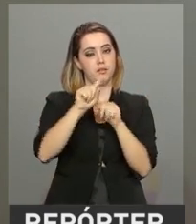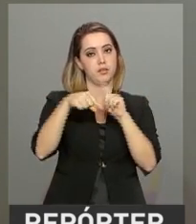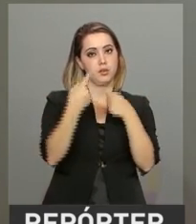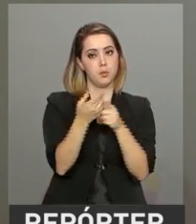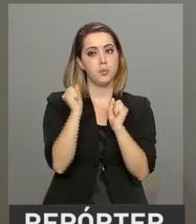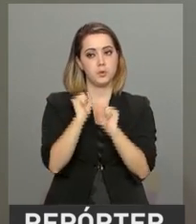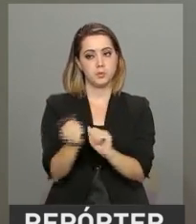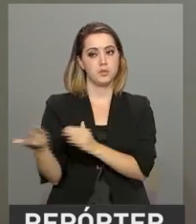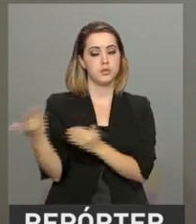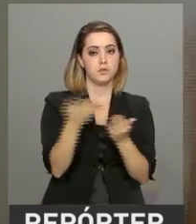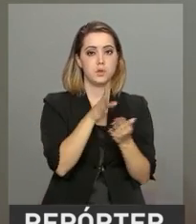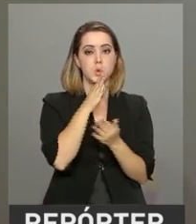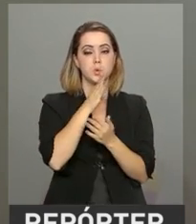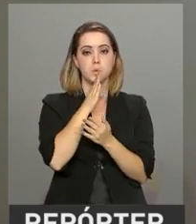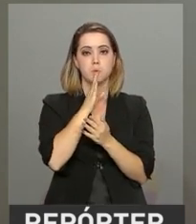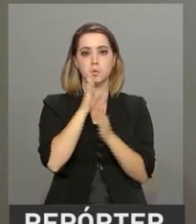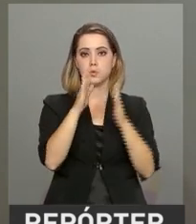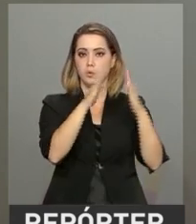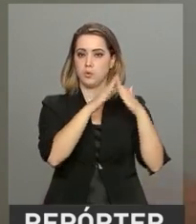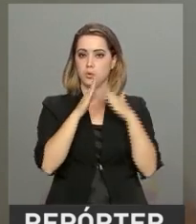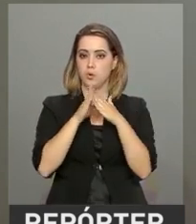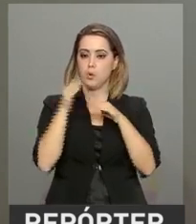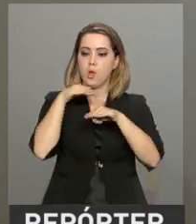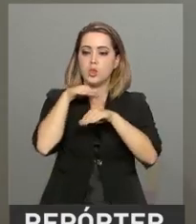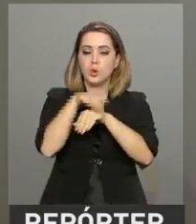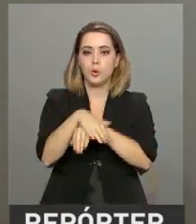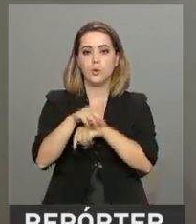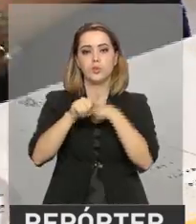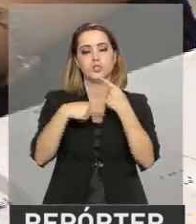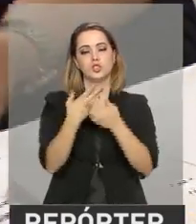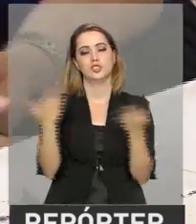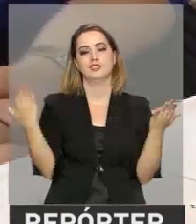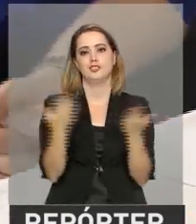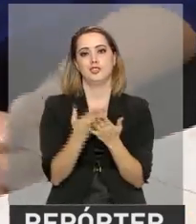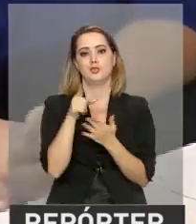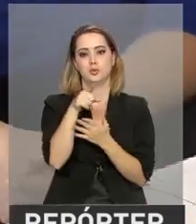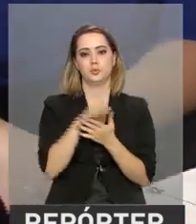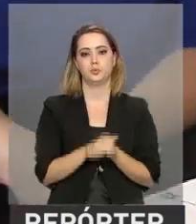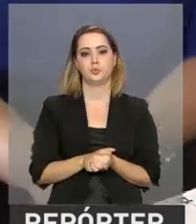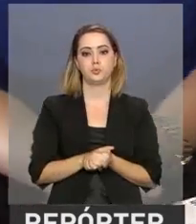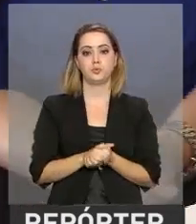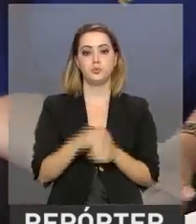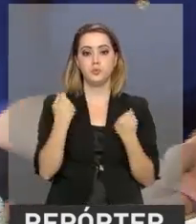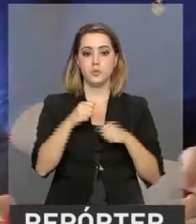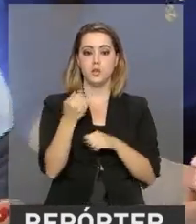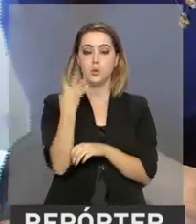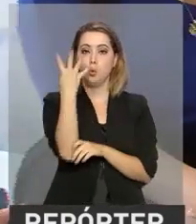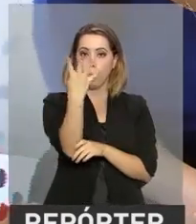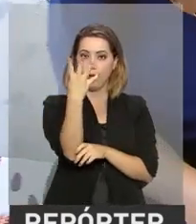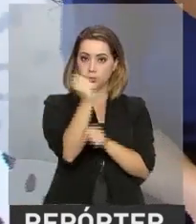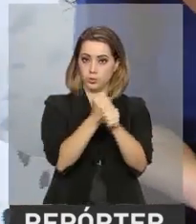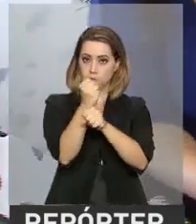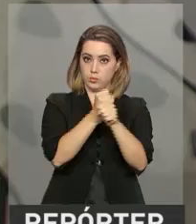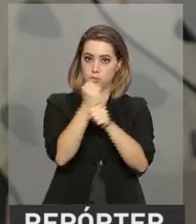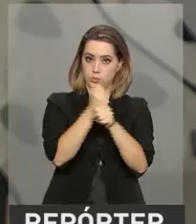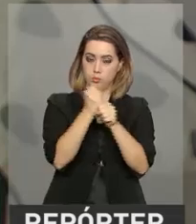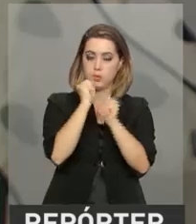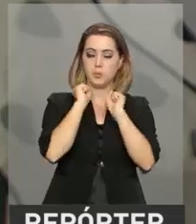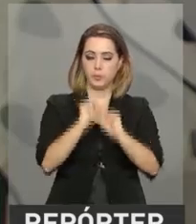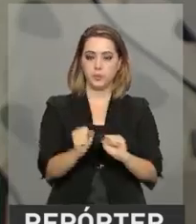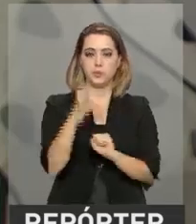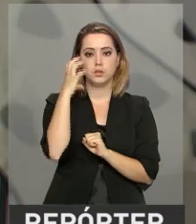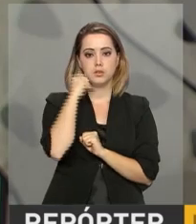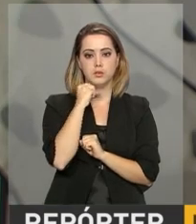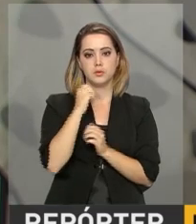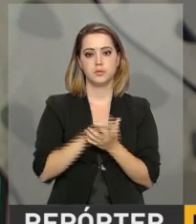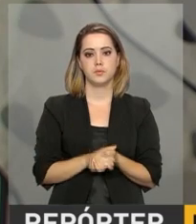nossa casa pernoitar e ficar com a gente até hoje o casal precisou esperar anos para conseguir adotar no meio do